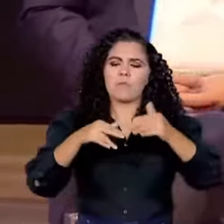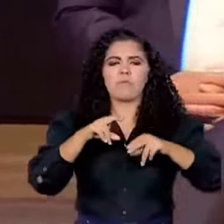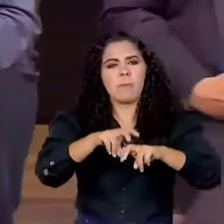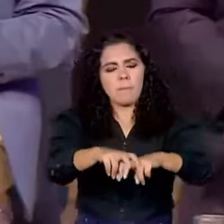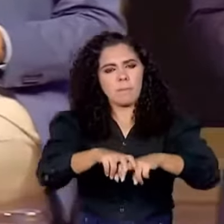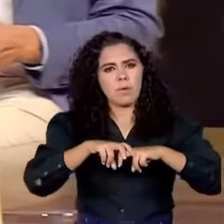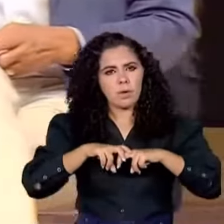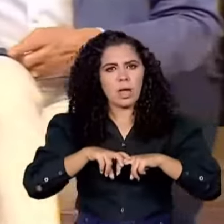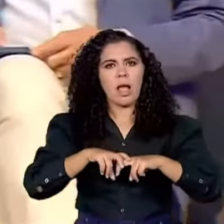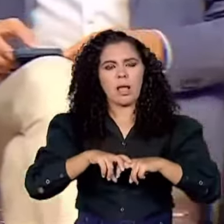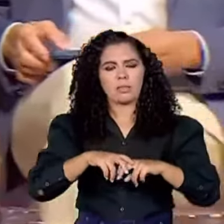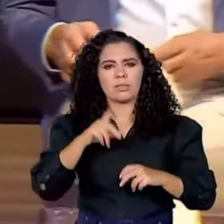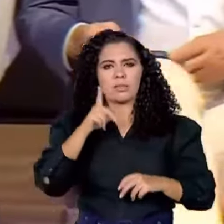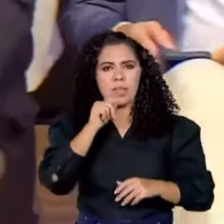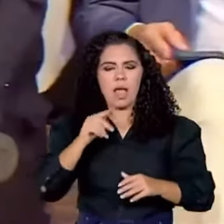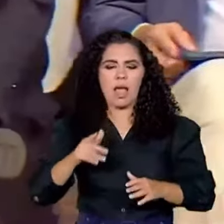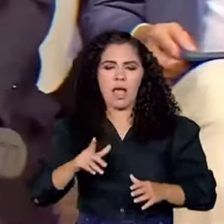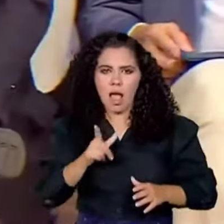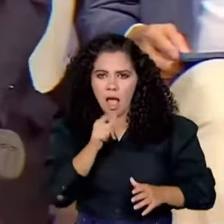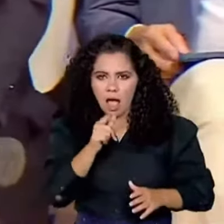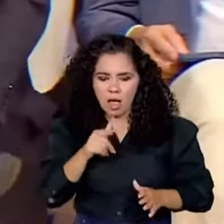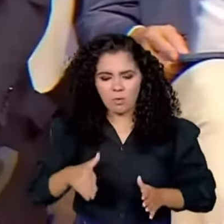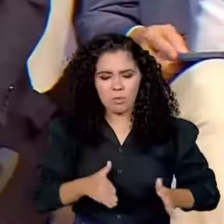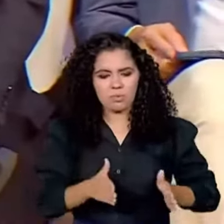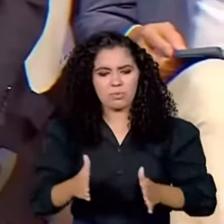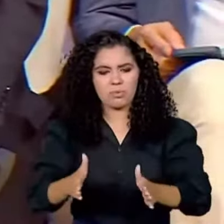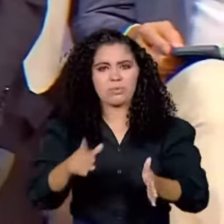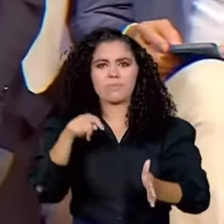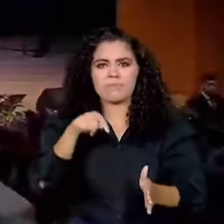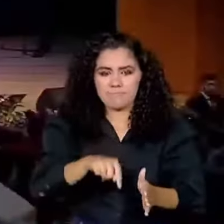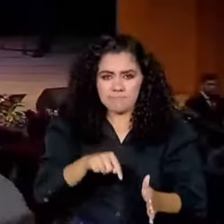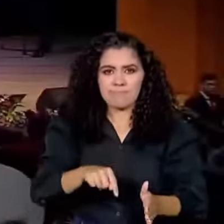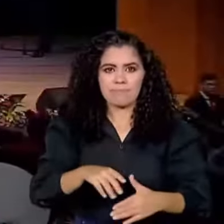das águas desse rio. Quando a gente vem de helicóptero para